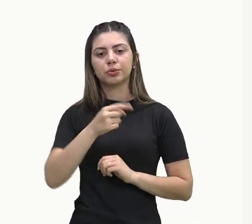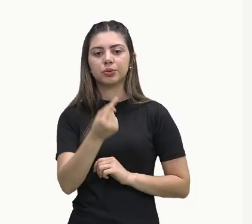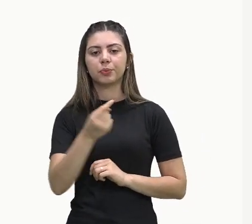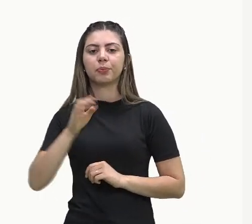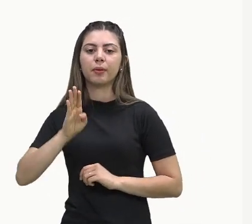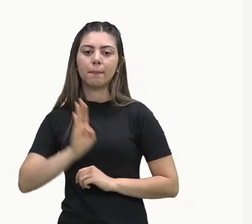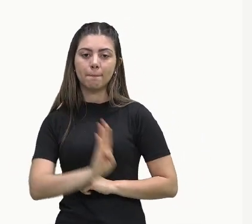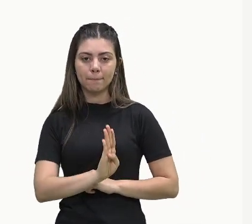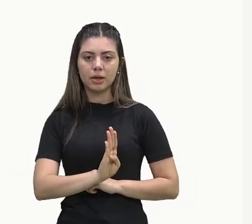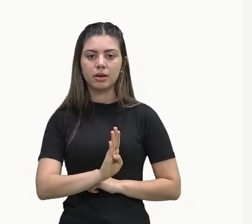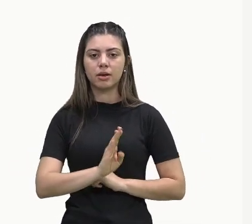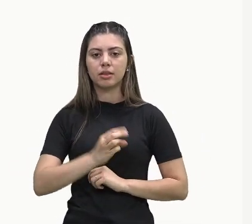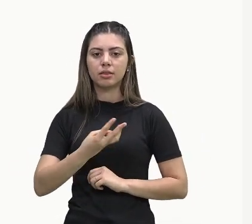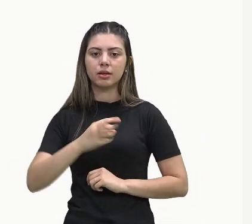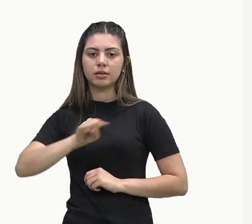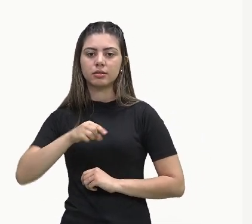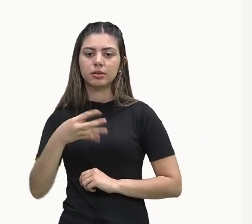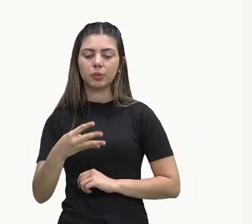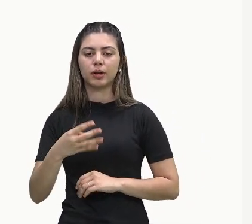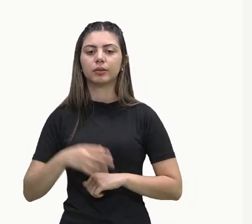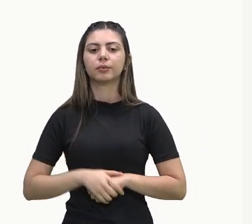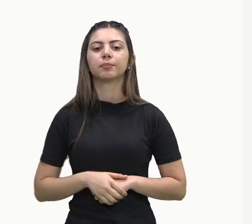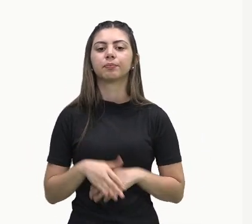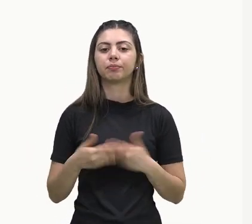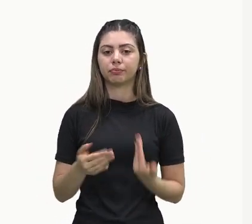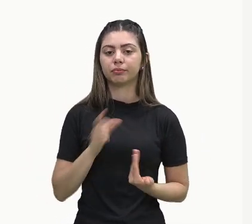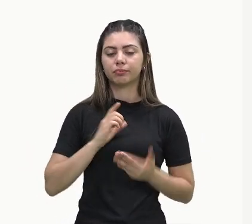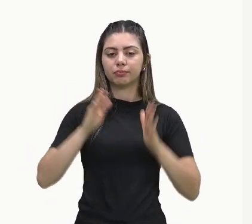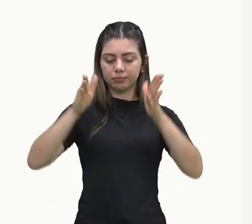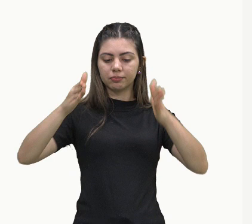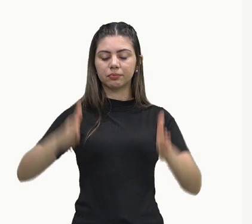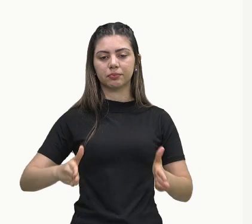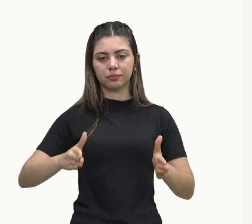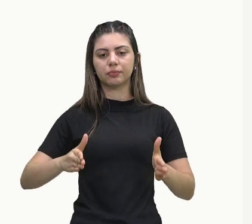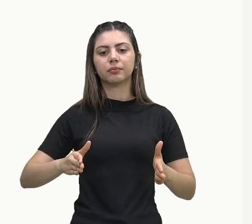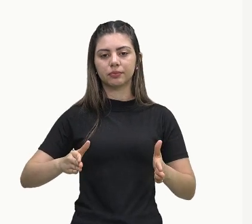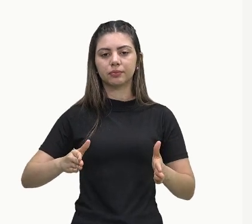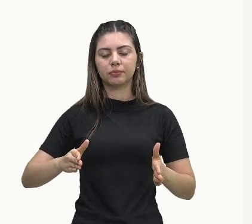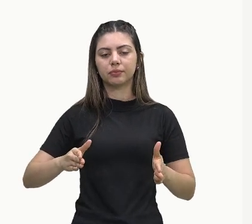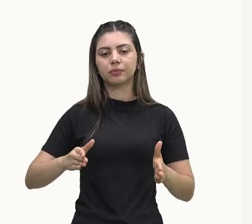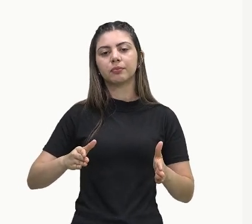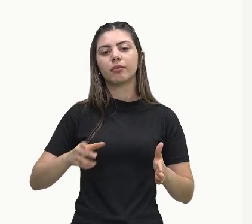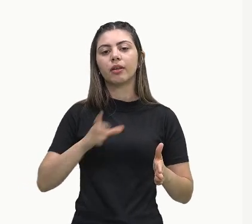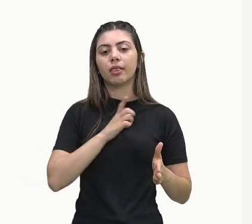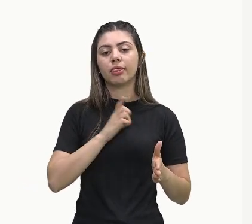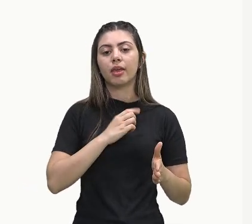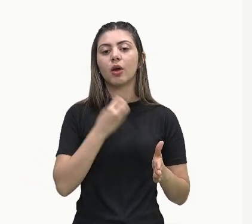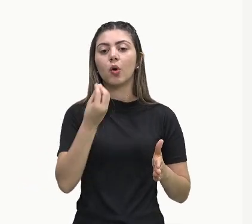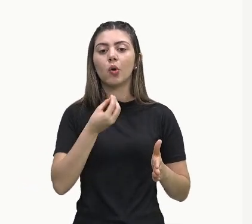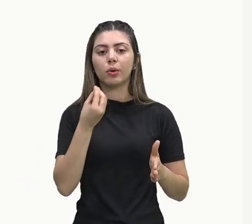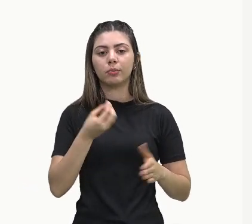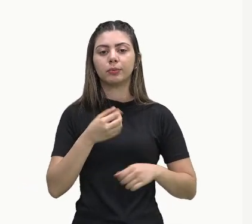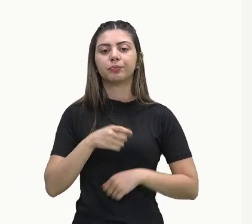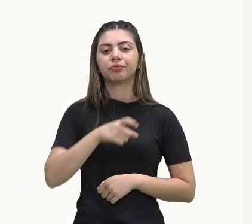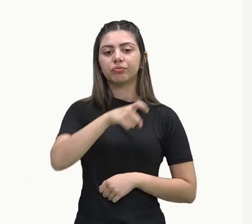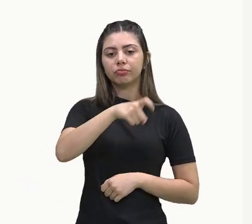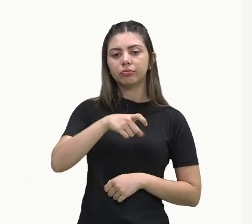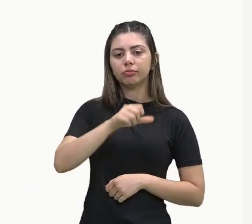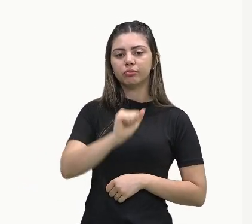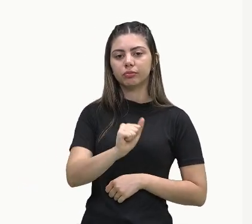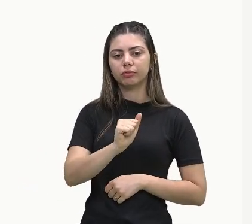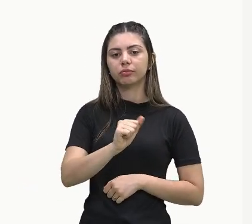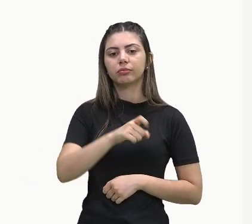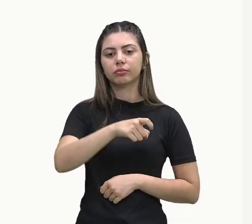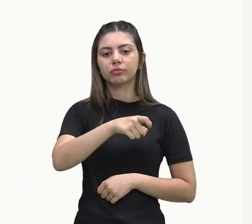pela condição de alinhamento né dos três pontos nós vamos ter xa Y A